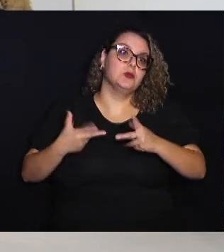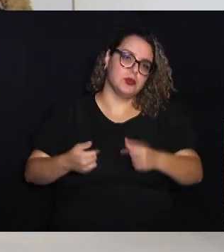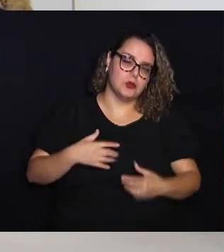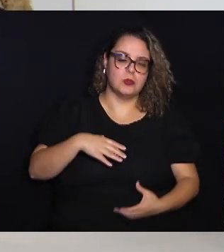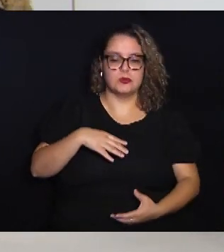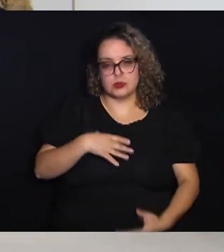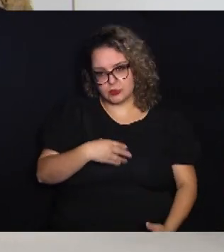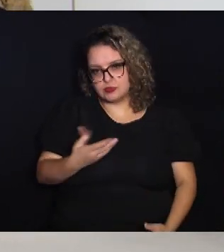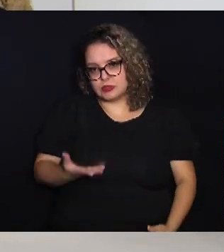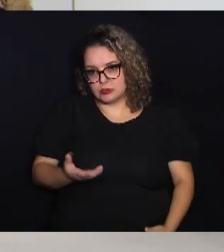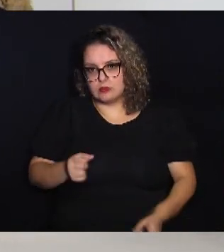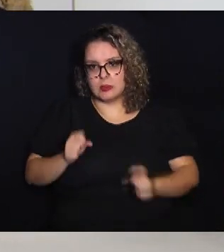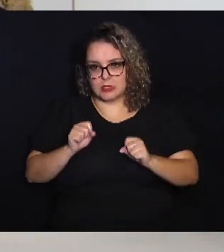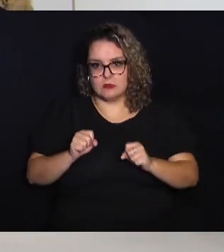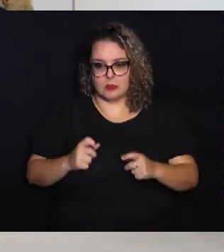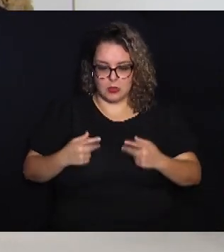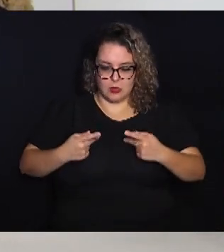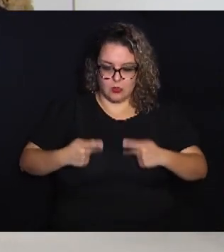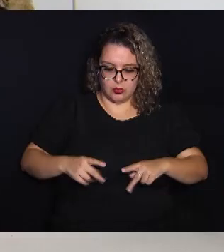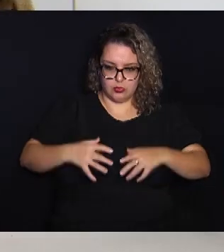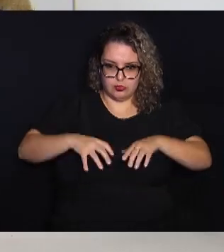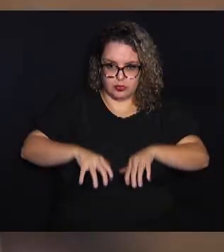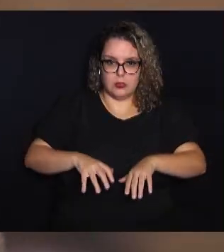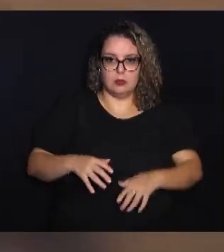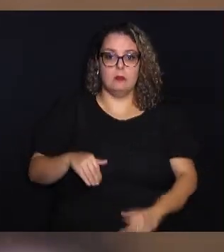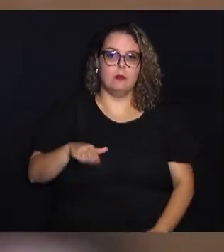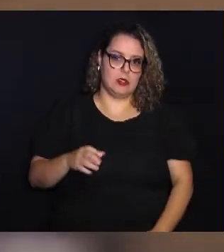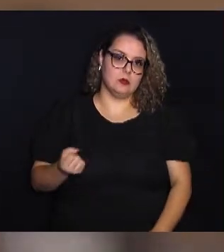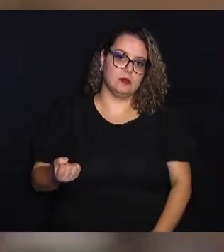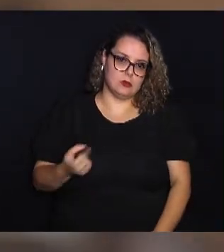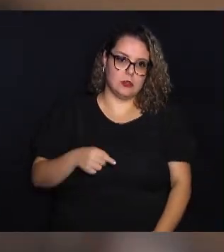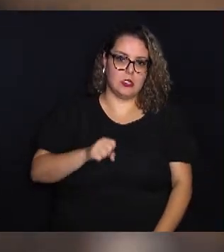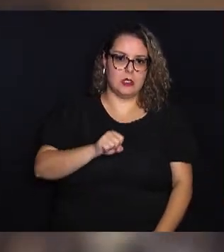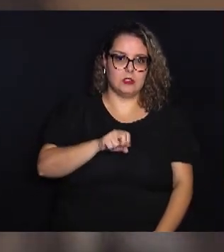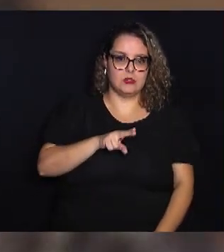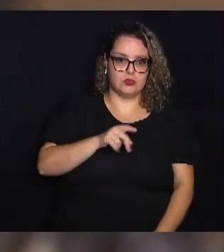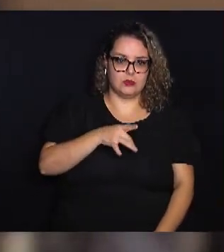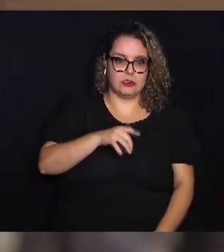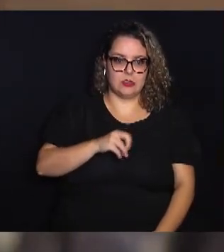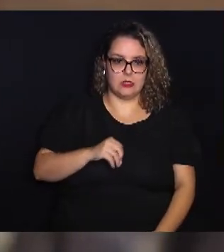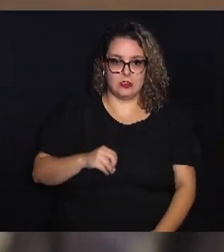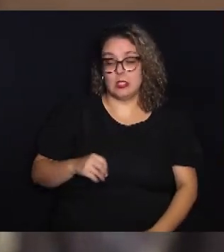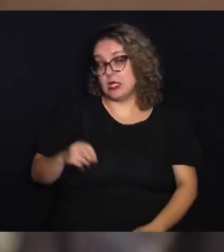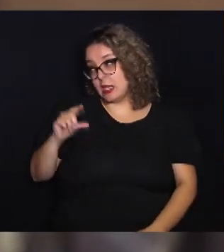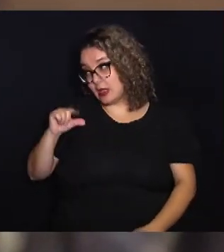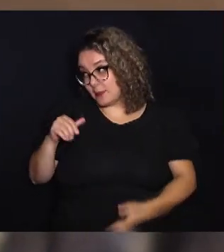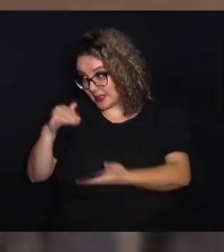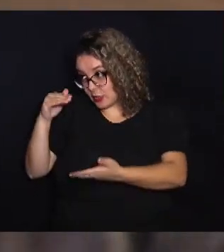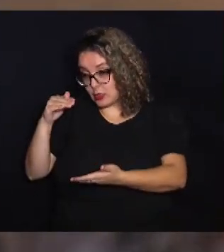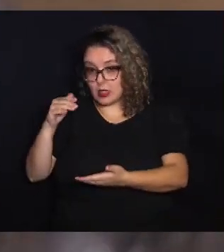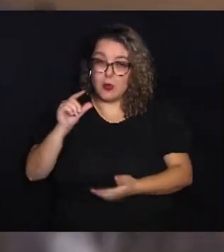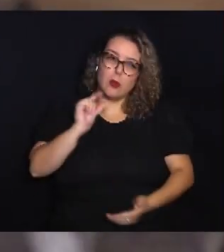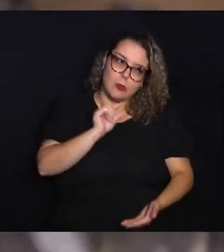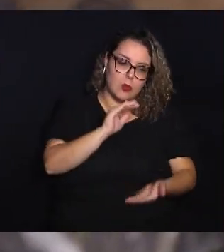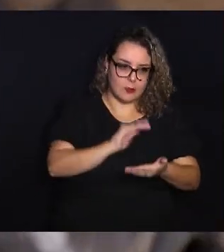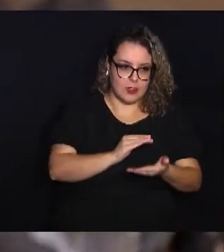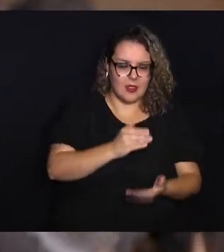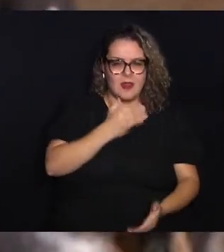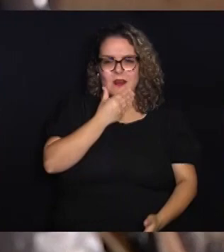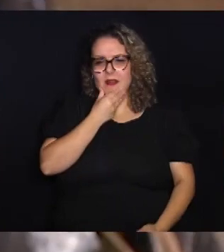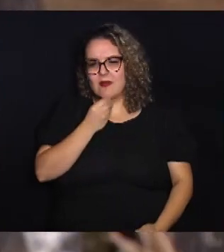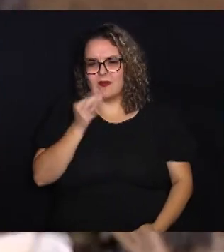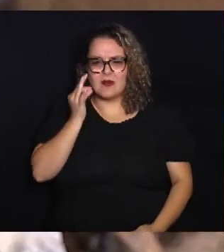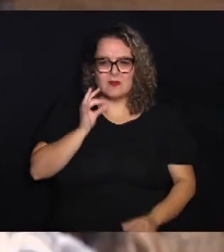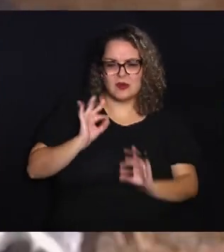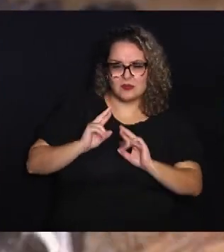todos os filhotes, mas ela postura bem menos do que uma suindara. E a suindara é maior? Suindara tende a ser um pouco menor. Fêmea e